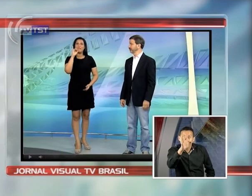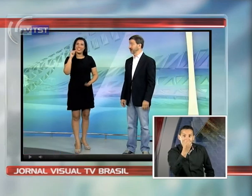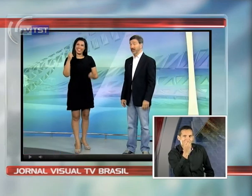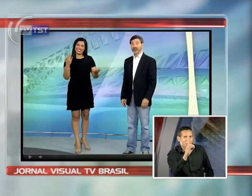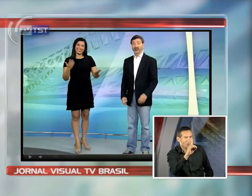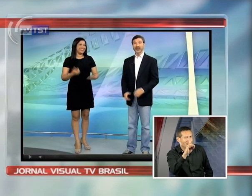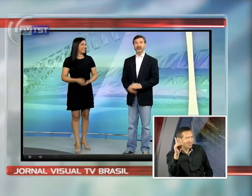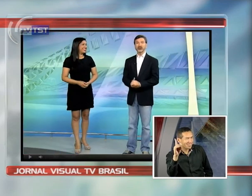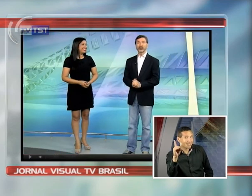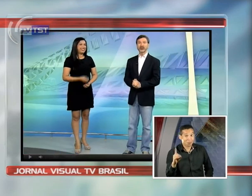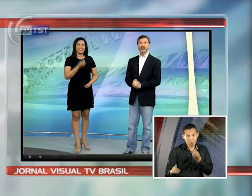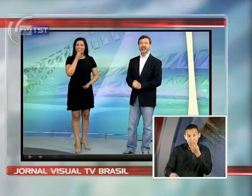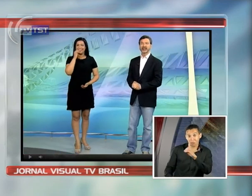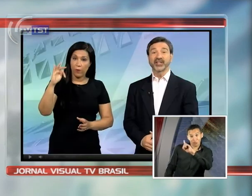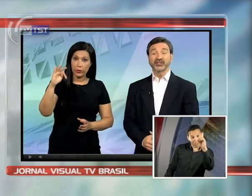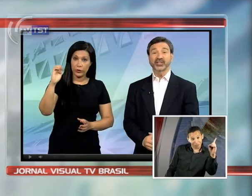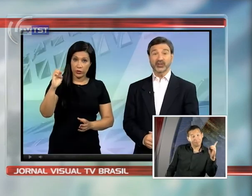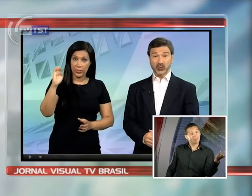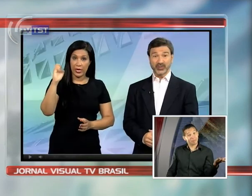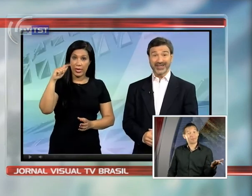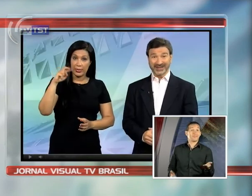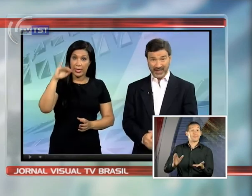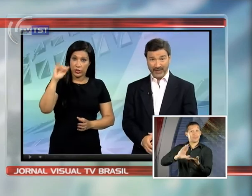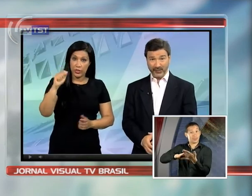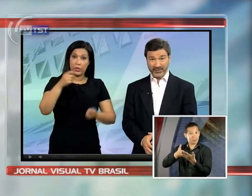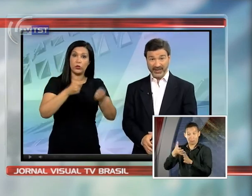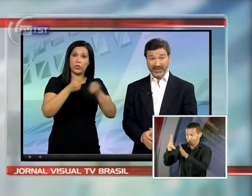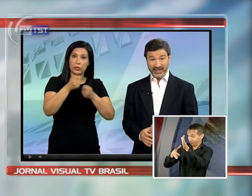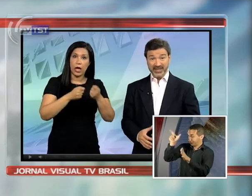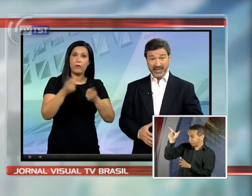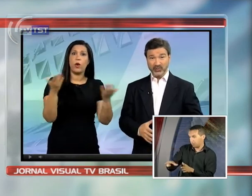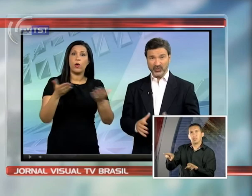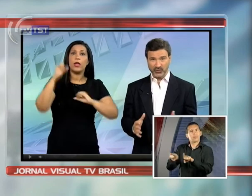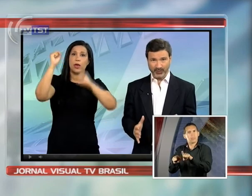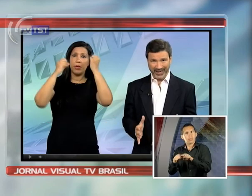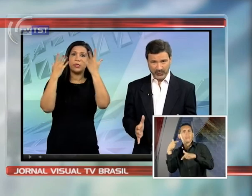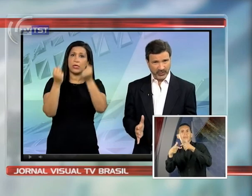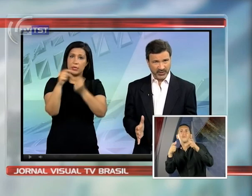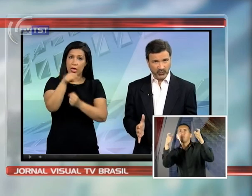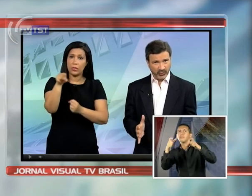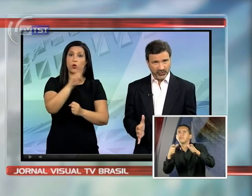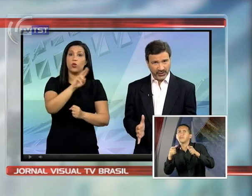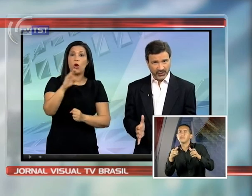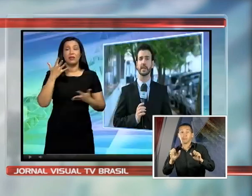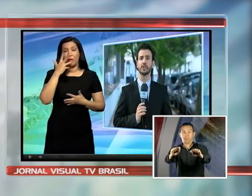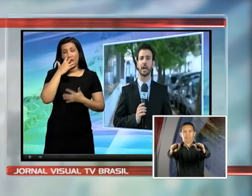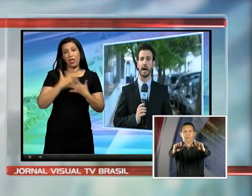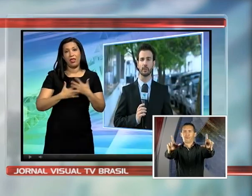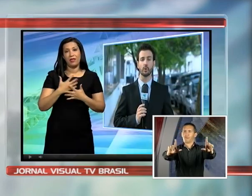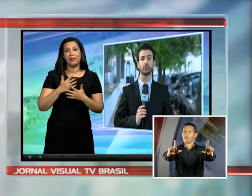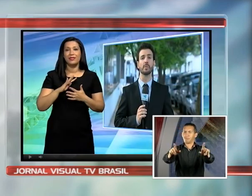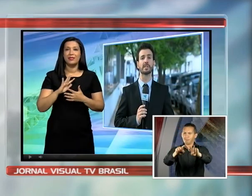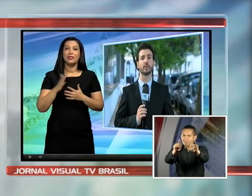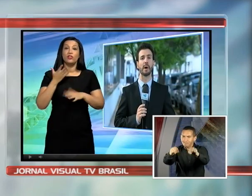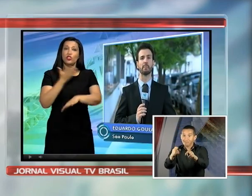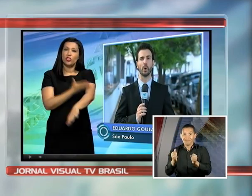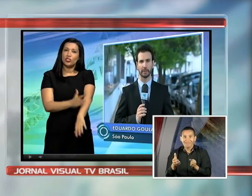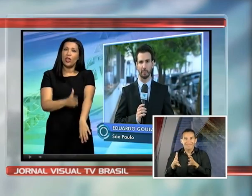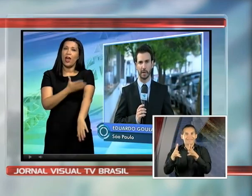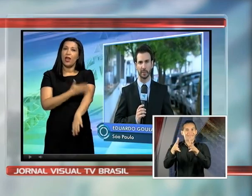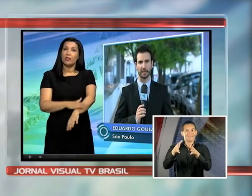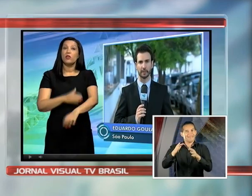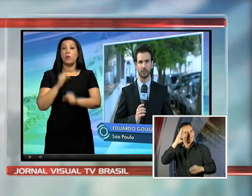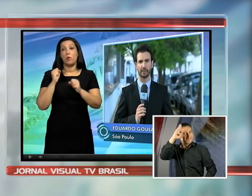Olá, bom dia. Olá pessoal, bom dia. O tradutor de Libras também atua em emissoras de televisão, principalmente nos